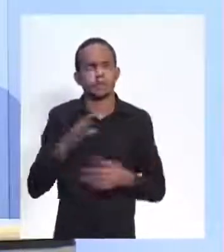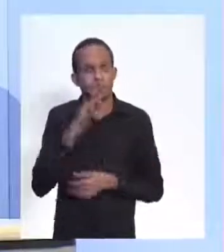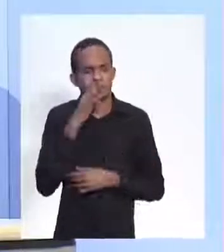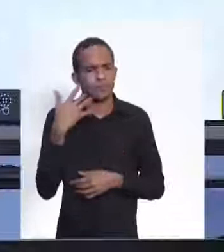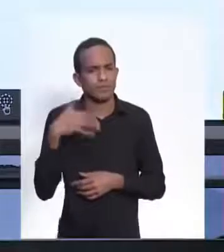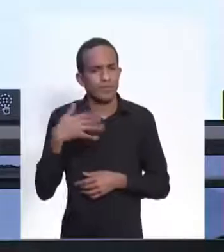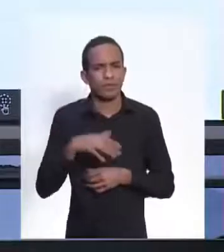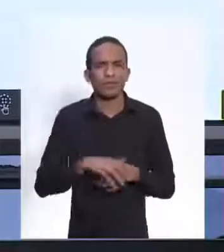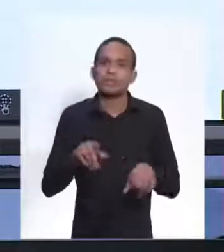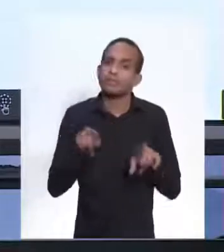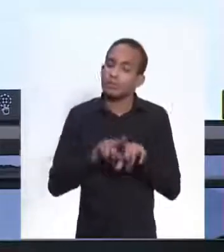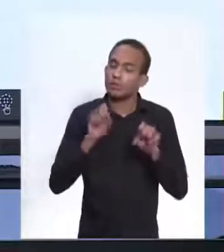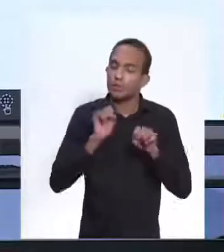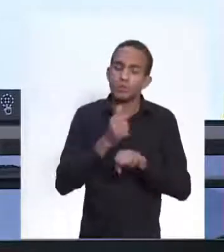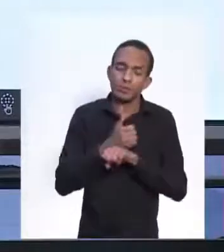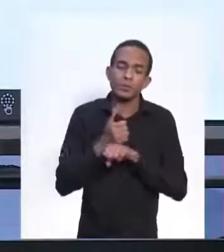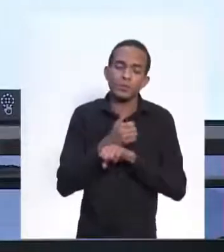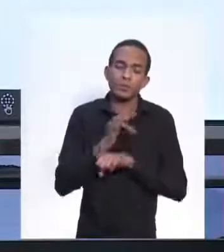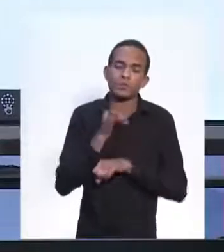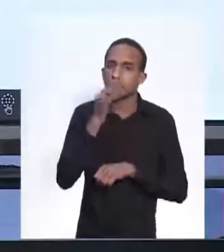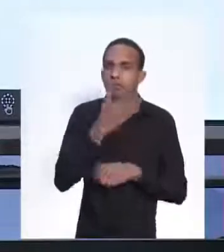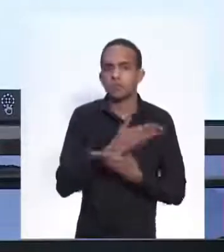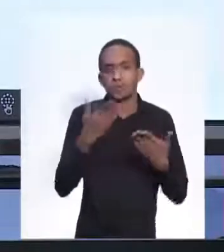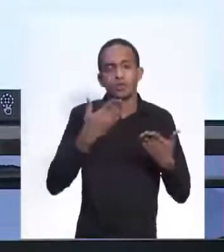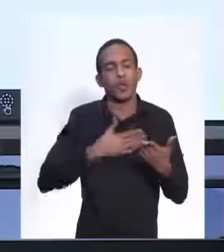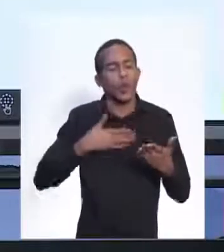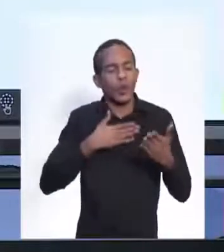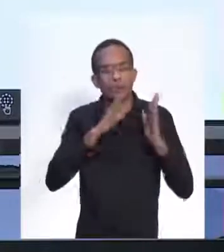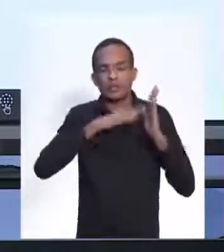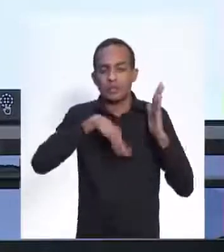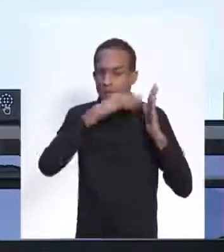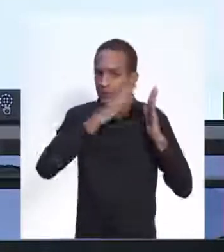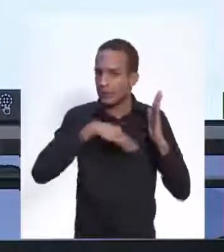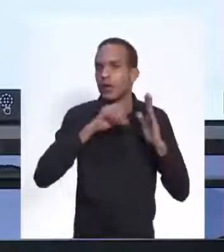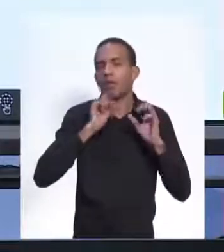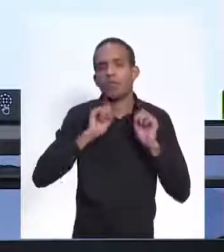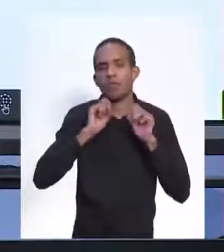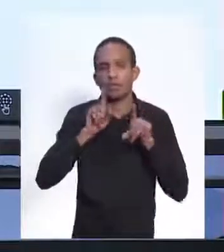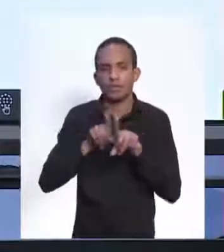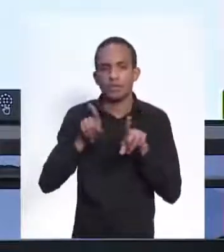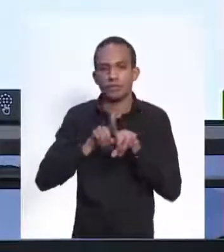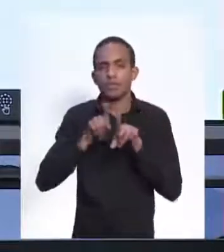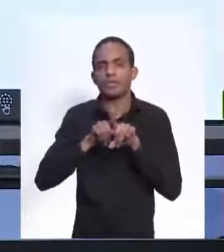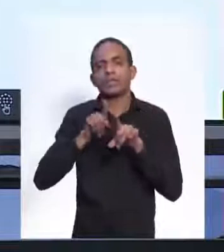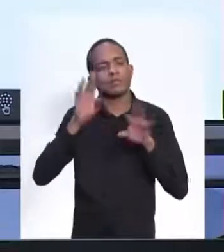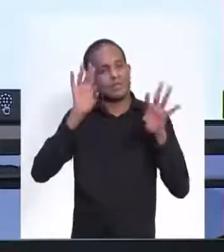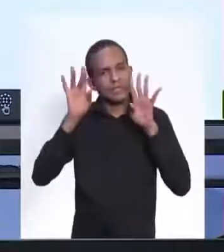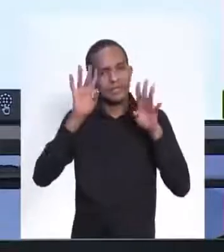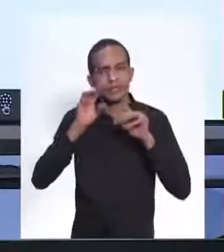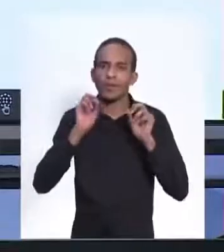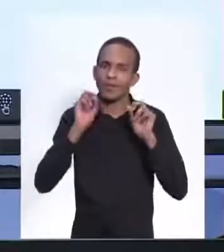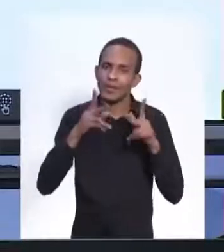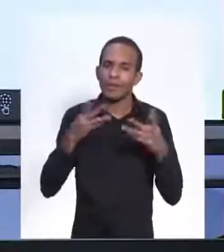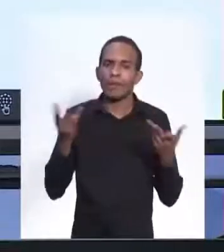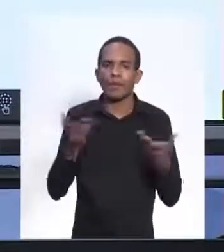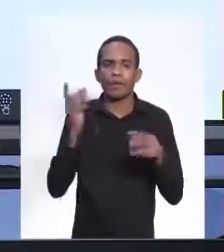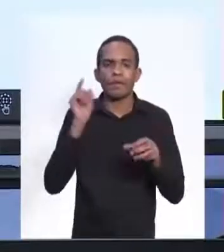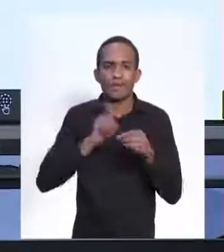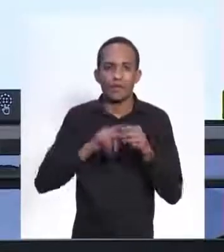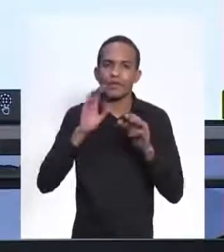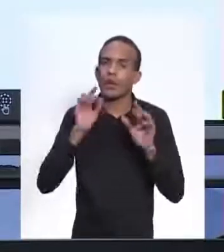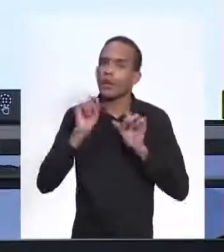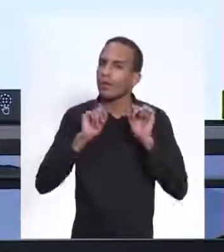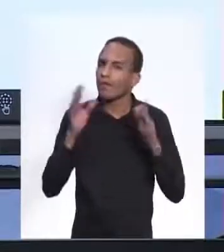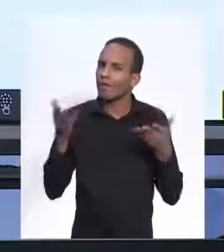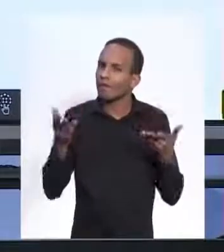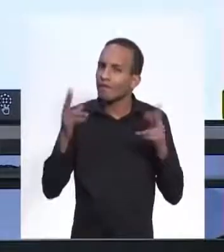interessante. Pode ser uma profissão também aí, turma. Quem gosta de desenhar, quem tem esse insight, já pode pensar. Turma, vamos retomar o que a gente viu hoje